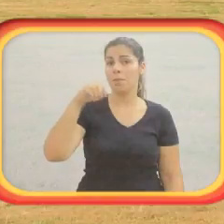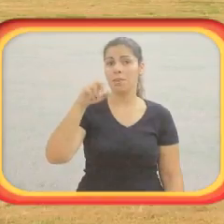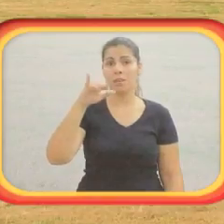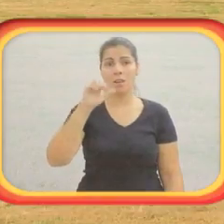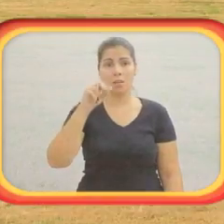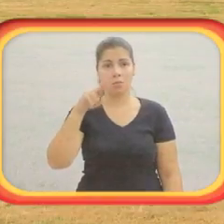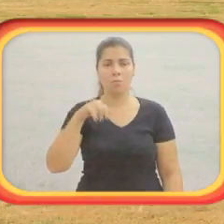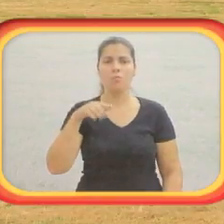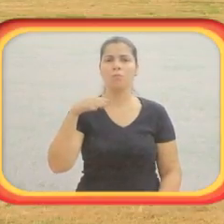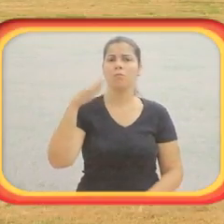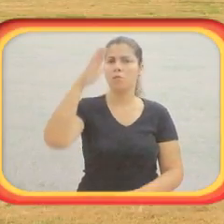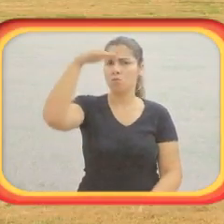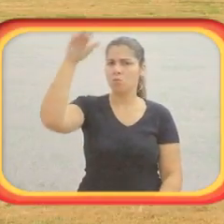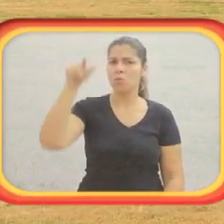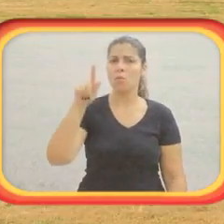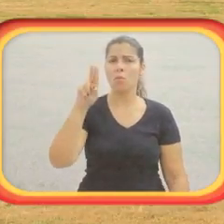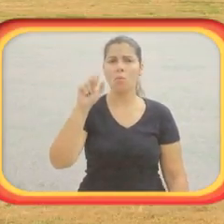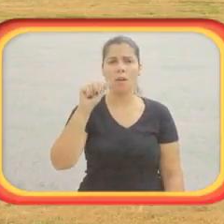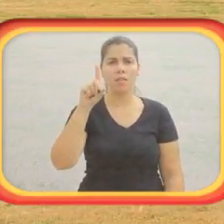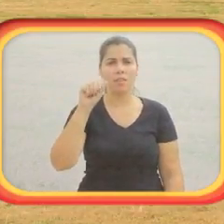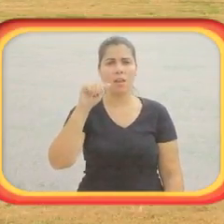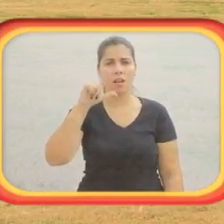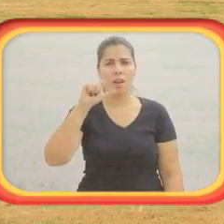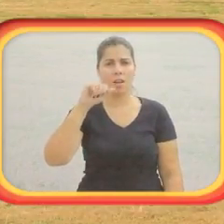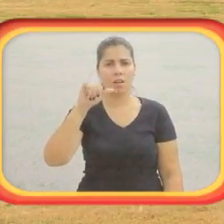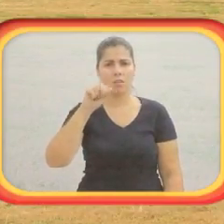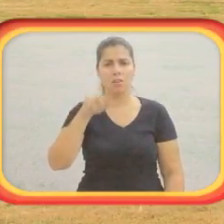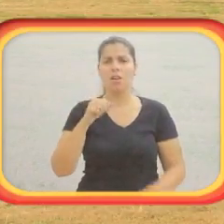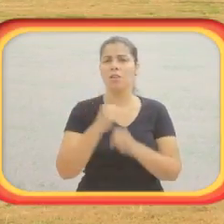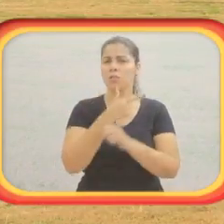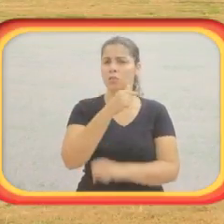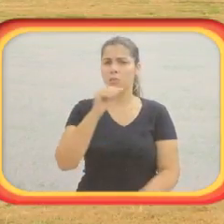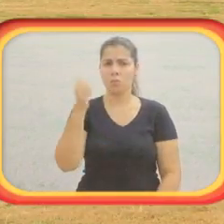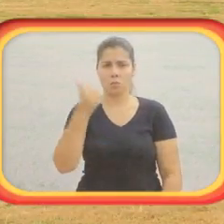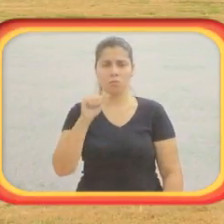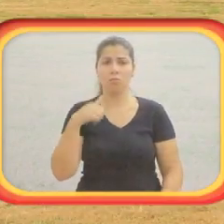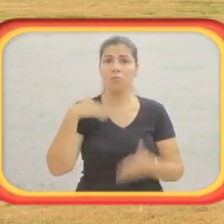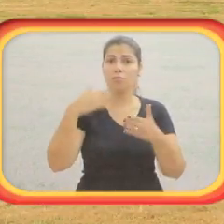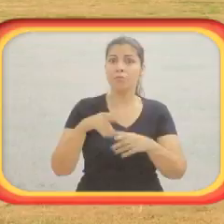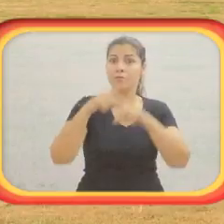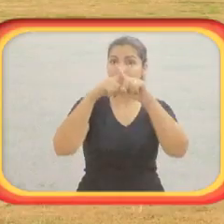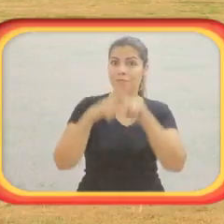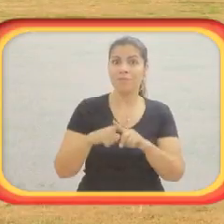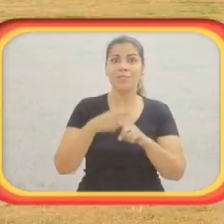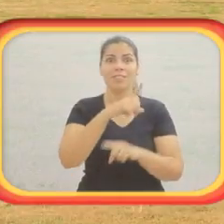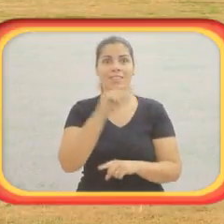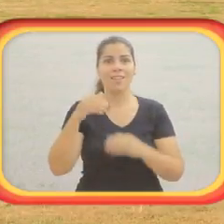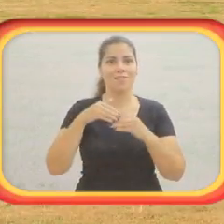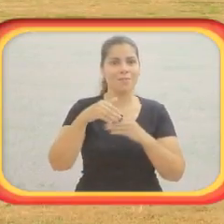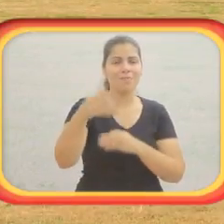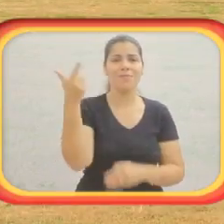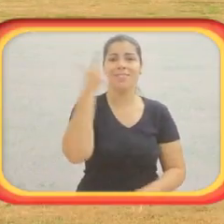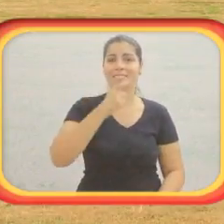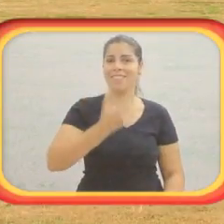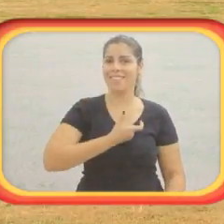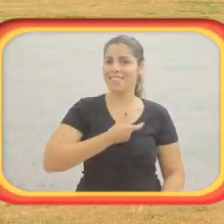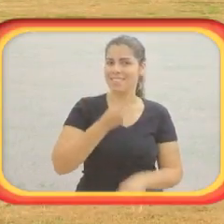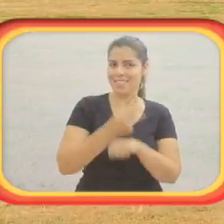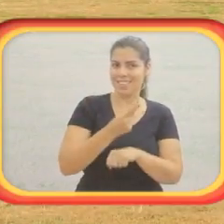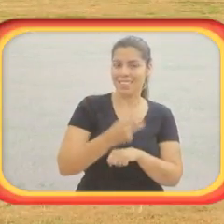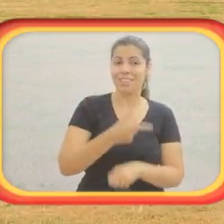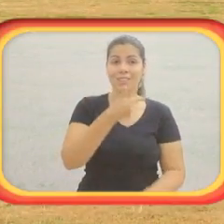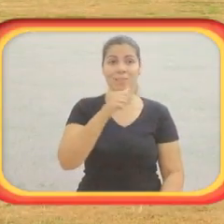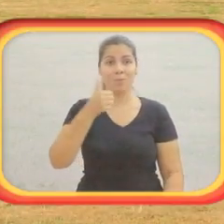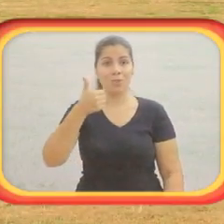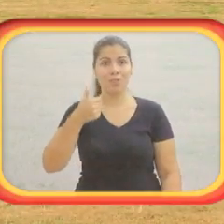Adulto, em Guadalajara, 2011. Cheguei na final dos 100, ganhei medalha de prata. E em 2012,